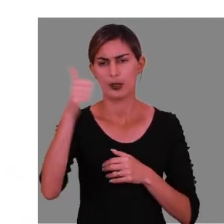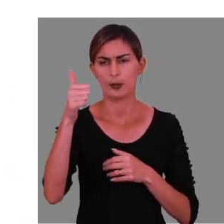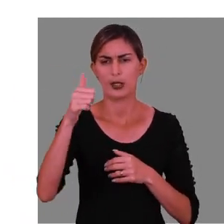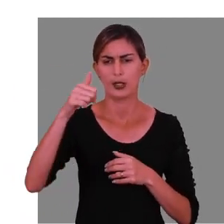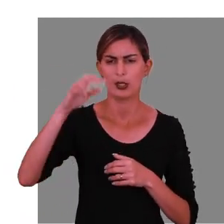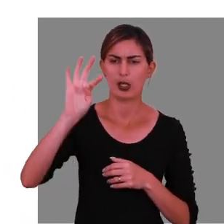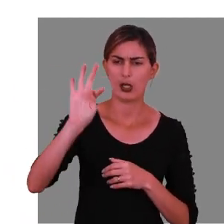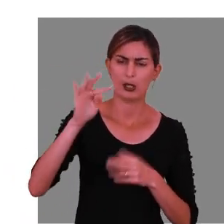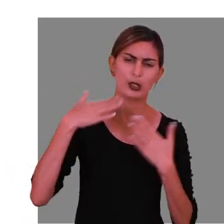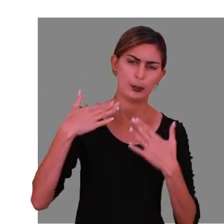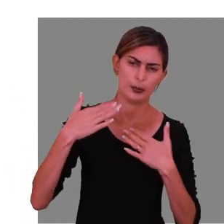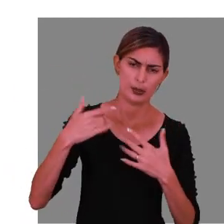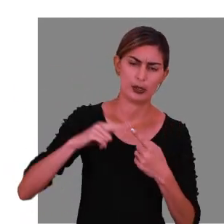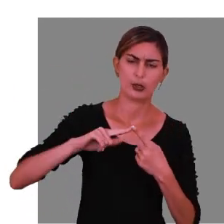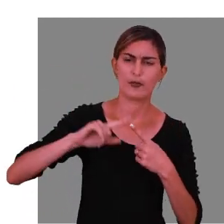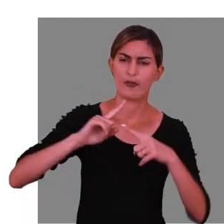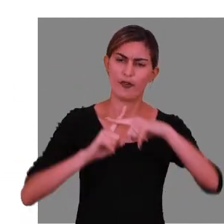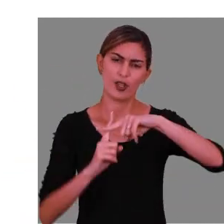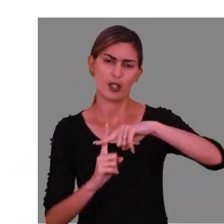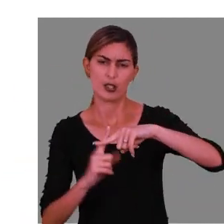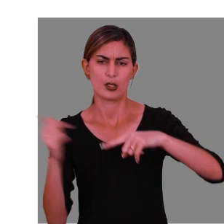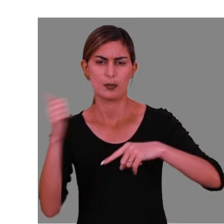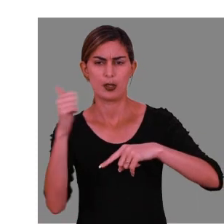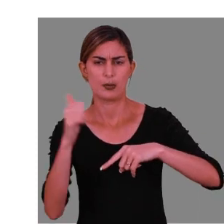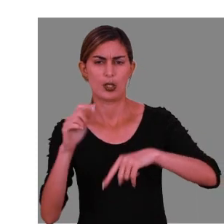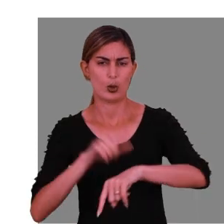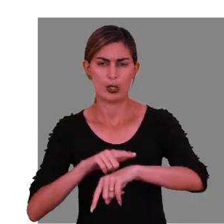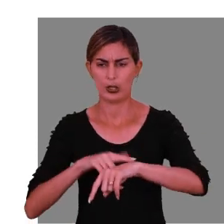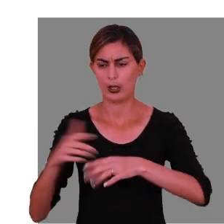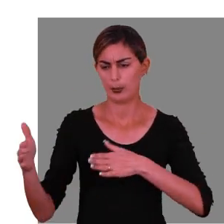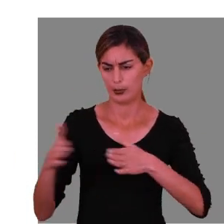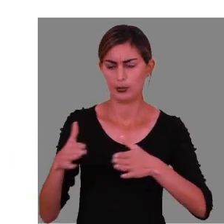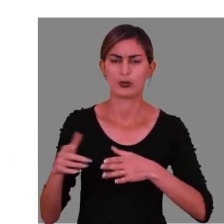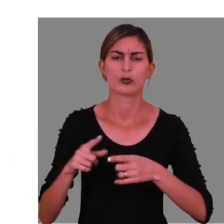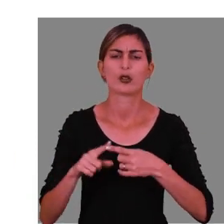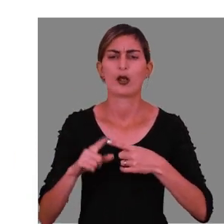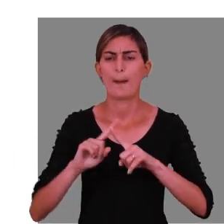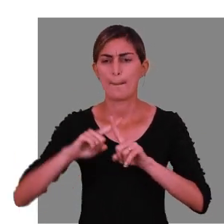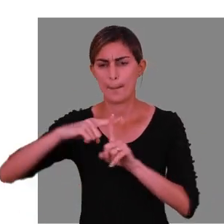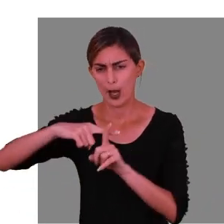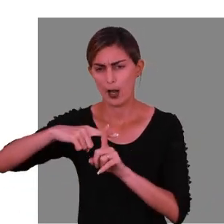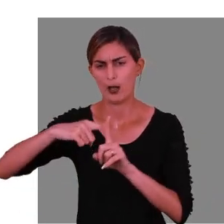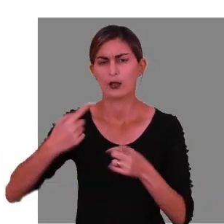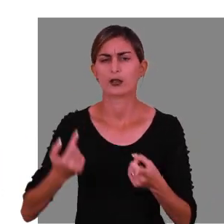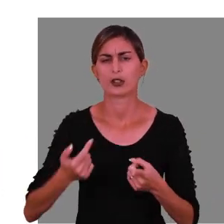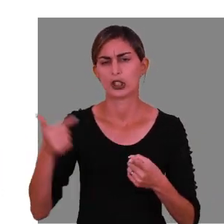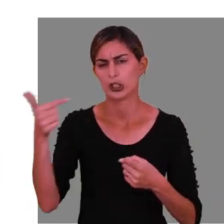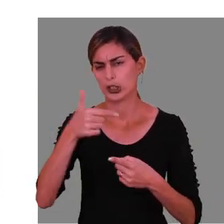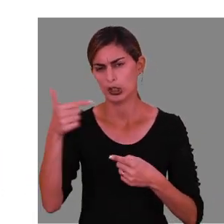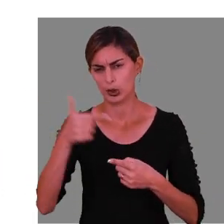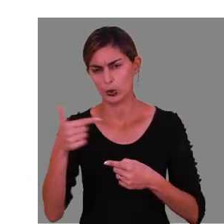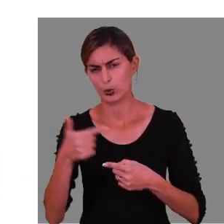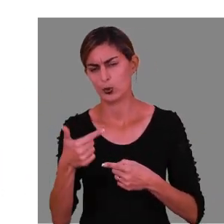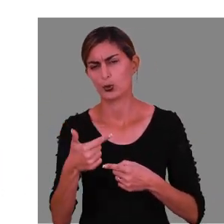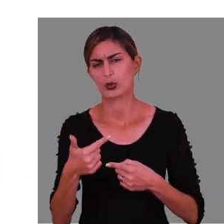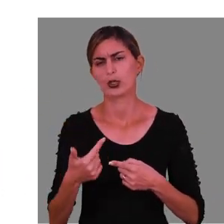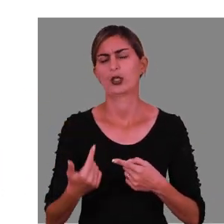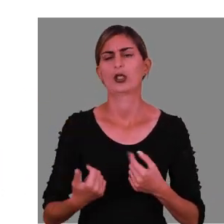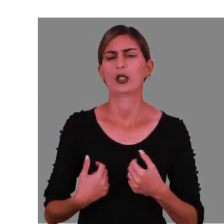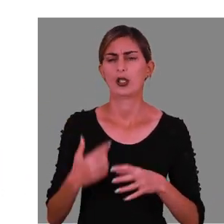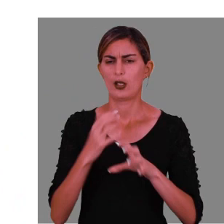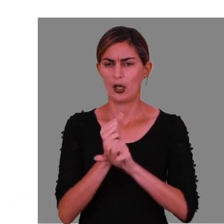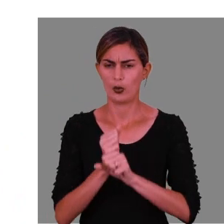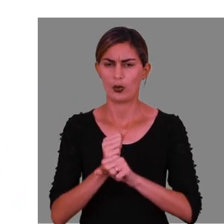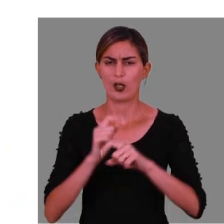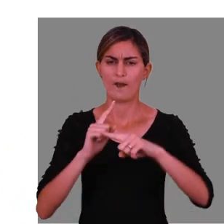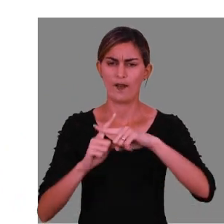primeira temperatura vezes o primeiro tempo de exposição, mais a segunda temperatura